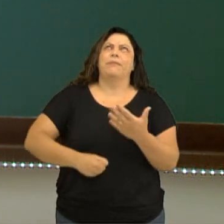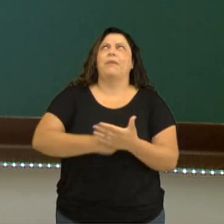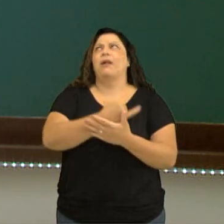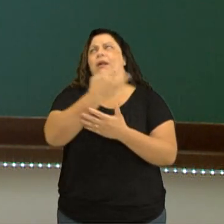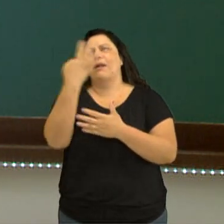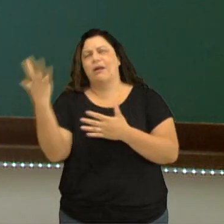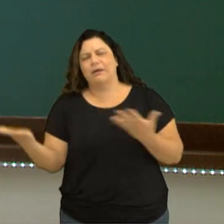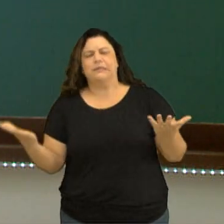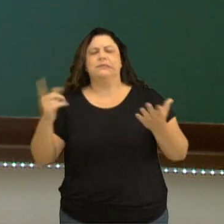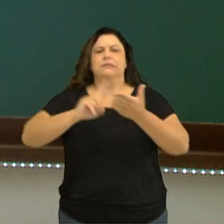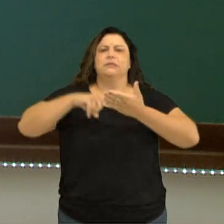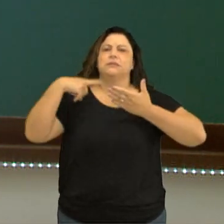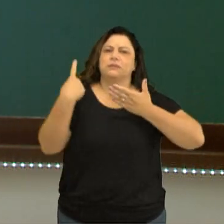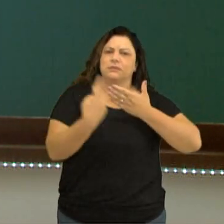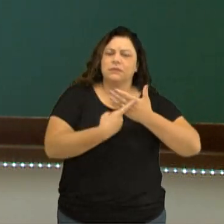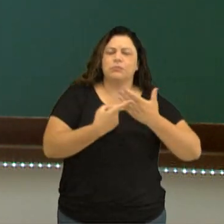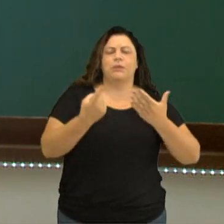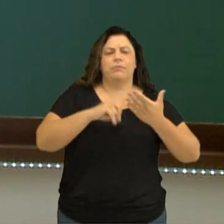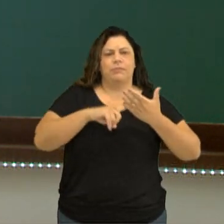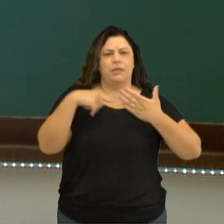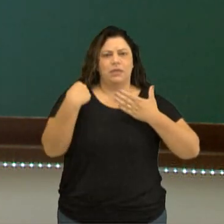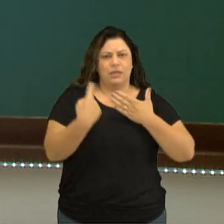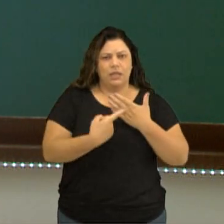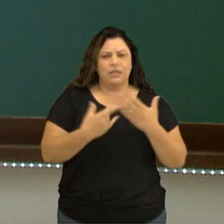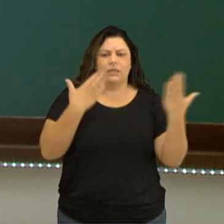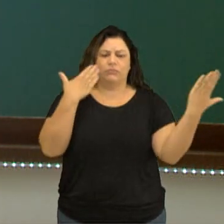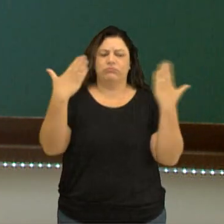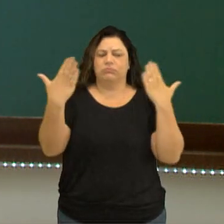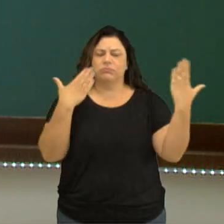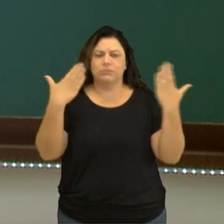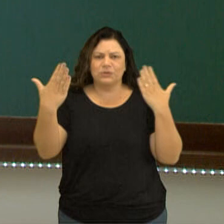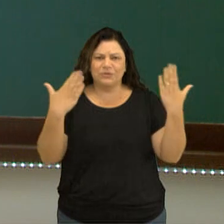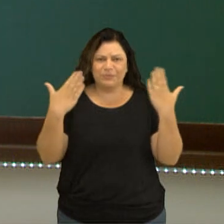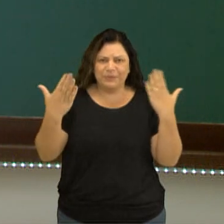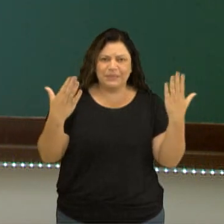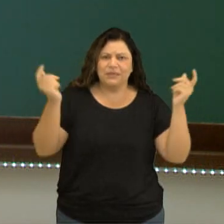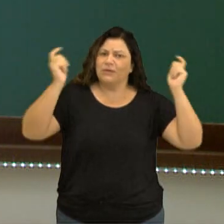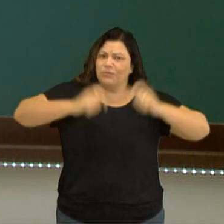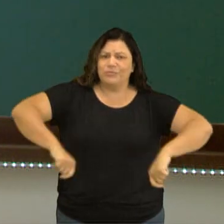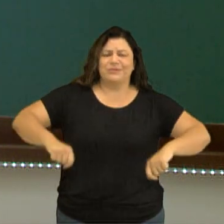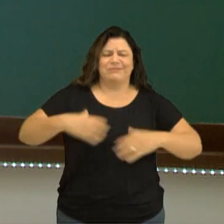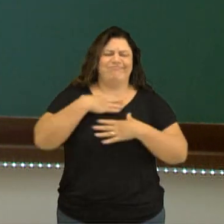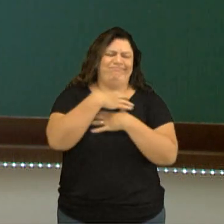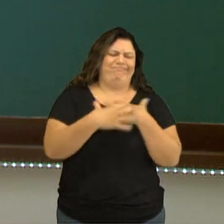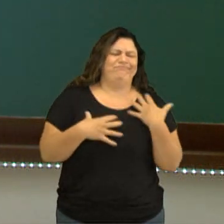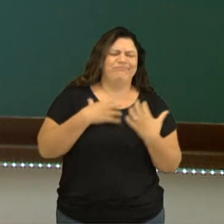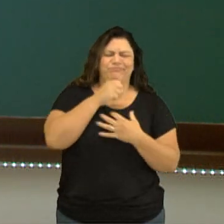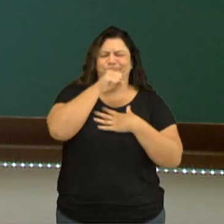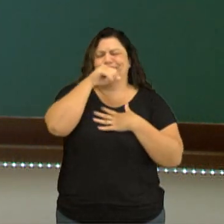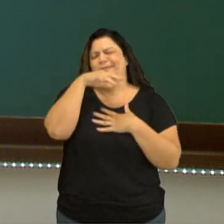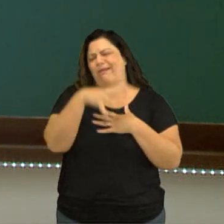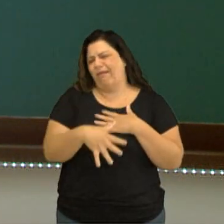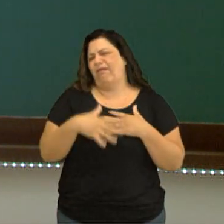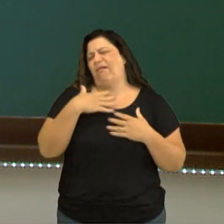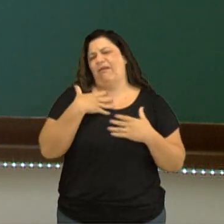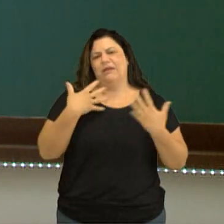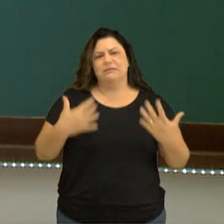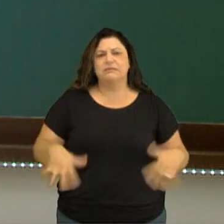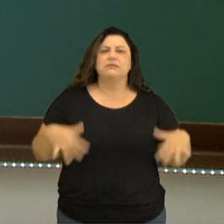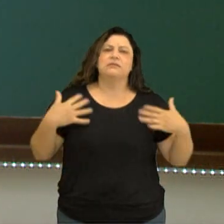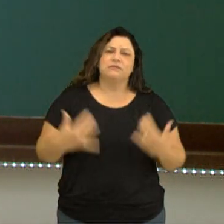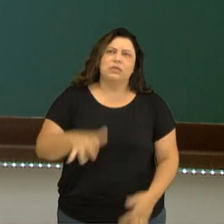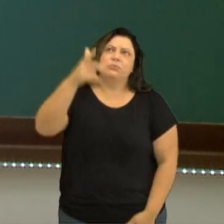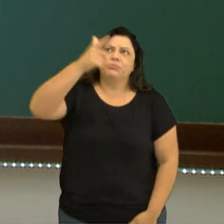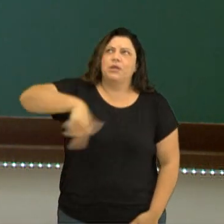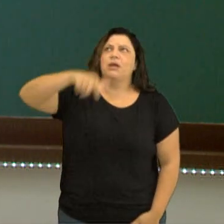que, metaforicamente, uma metáfora, uma comparação aí, poderia causar náusea e enjoo de tanto que